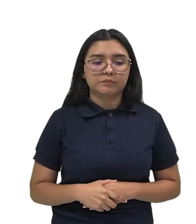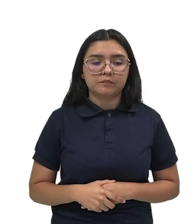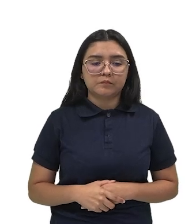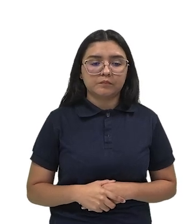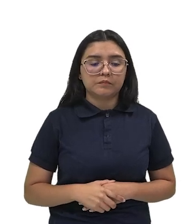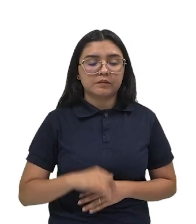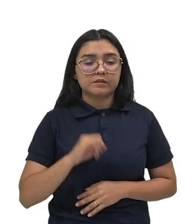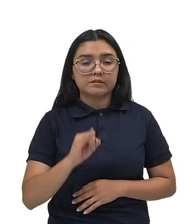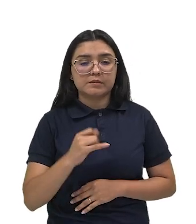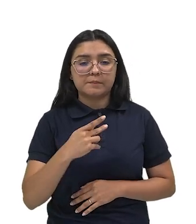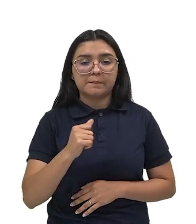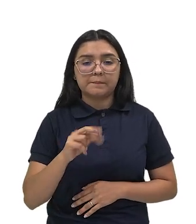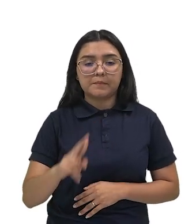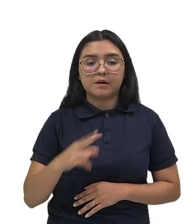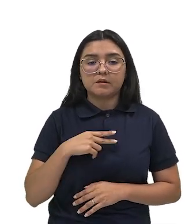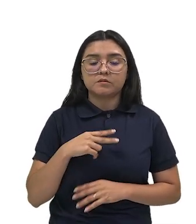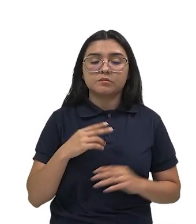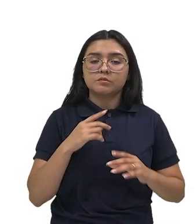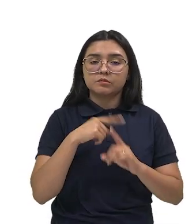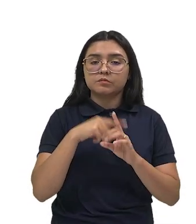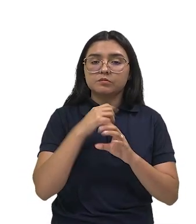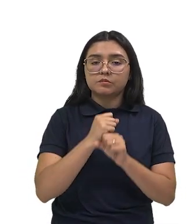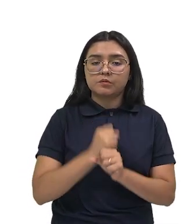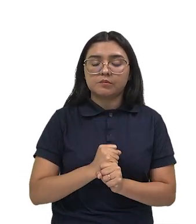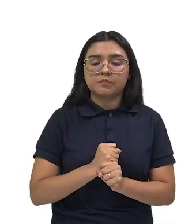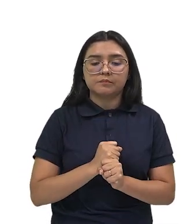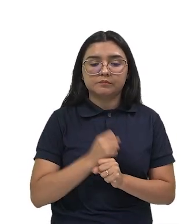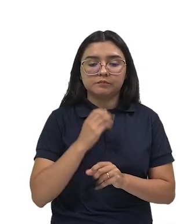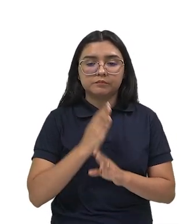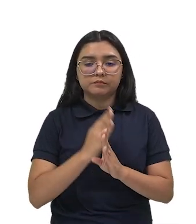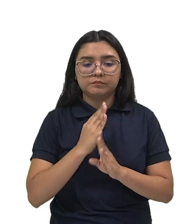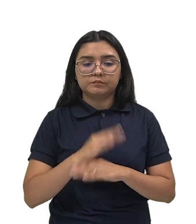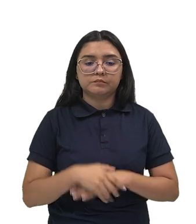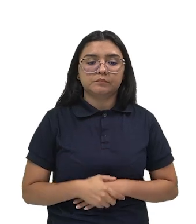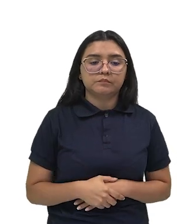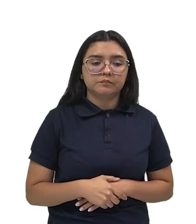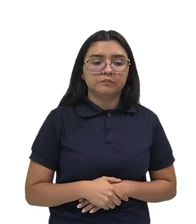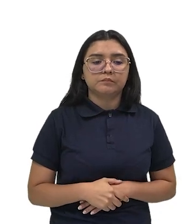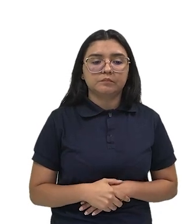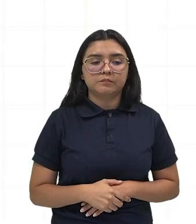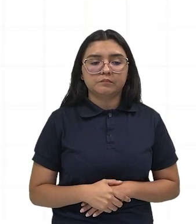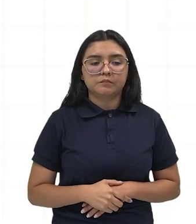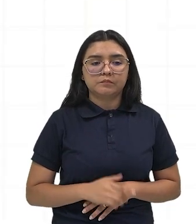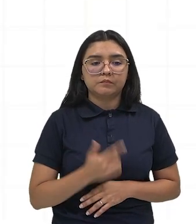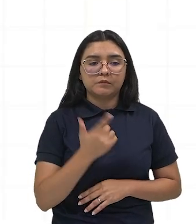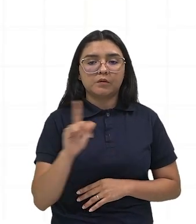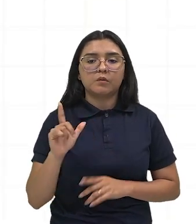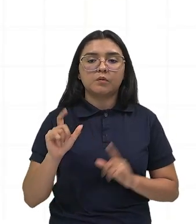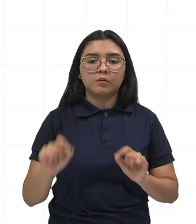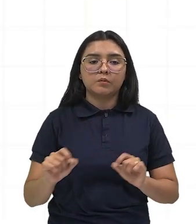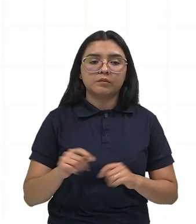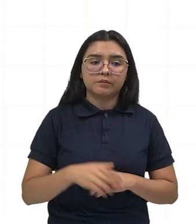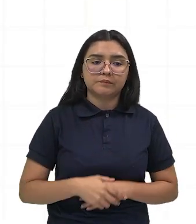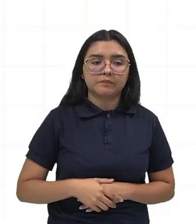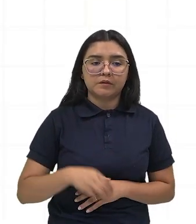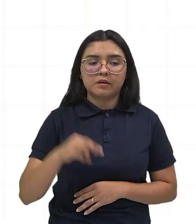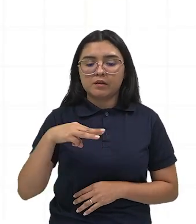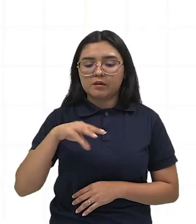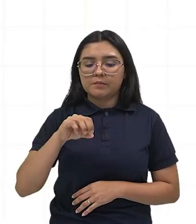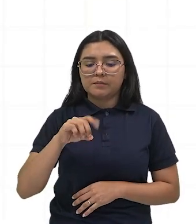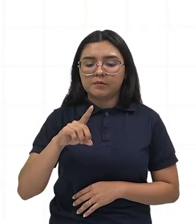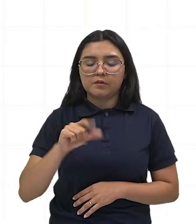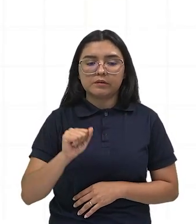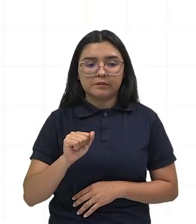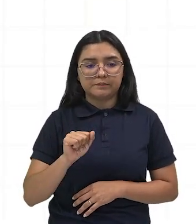central. Se for par, soma os dois e aí determina. Uma outra medida de tendência central é a